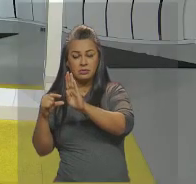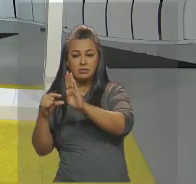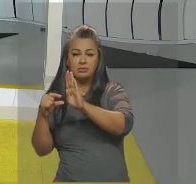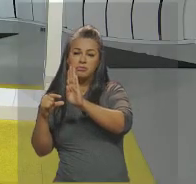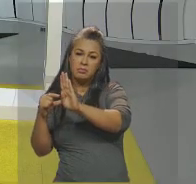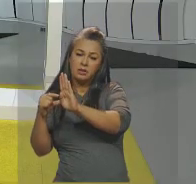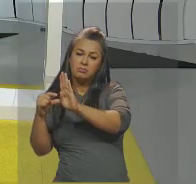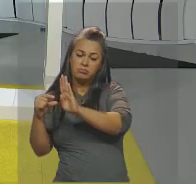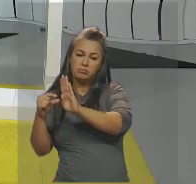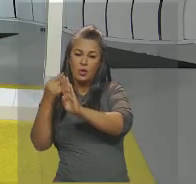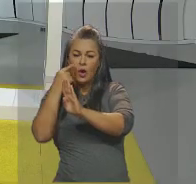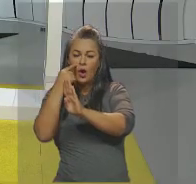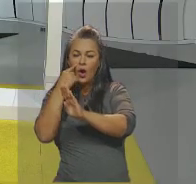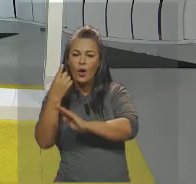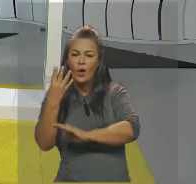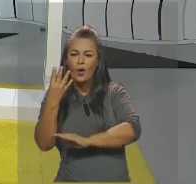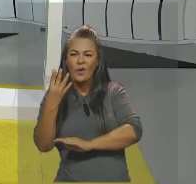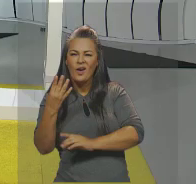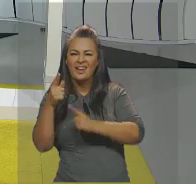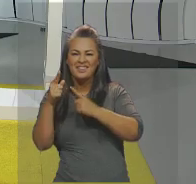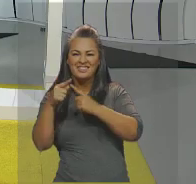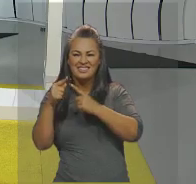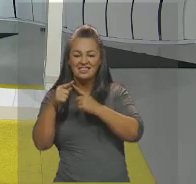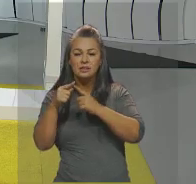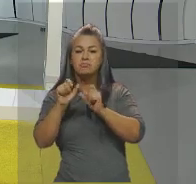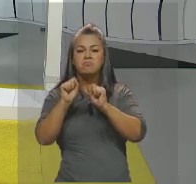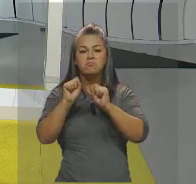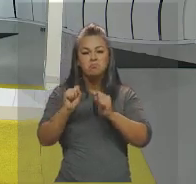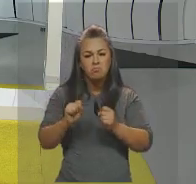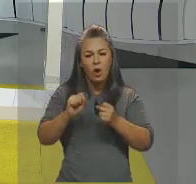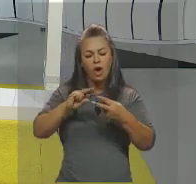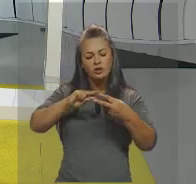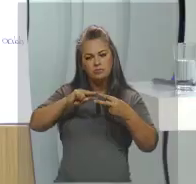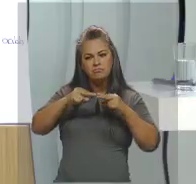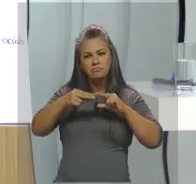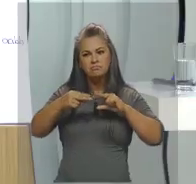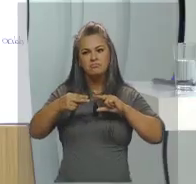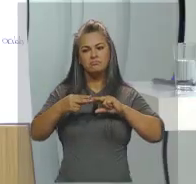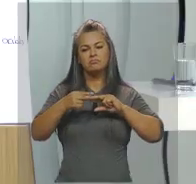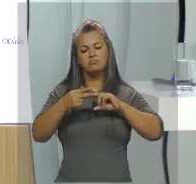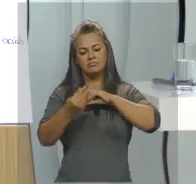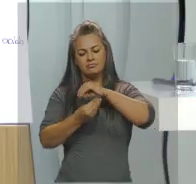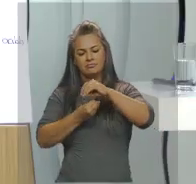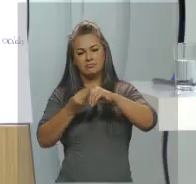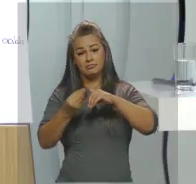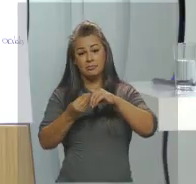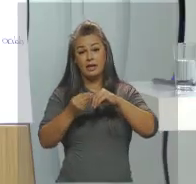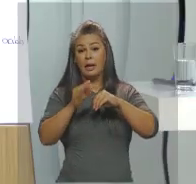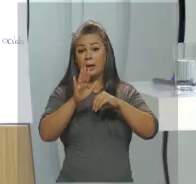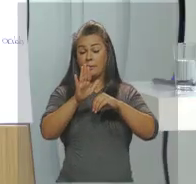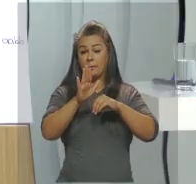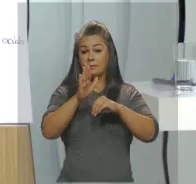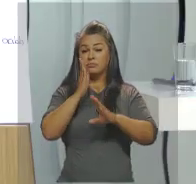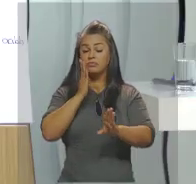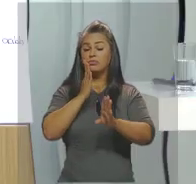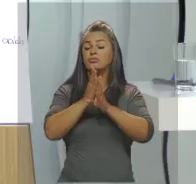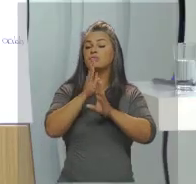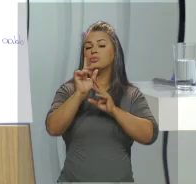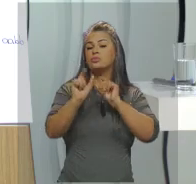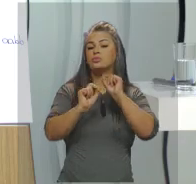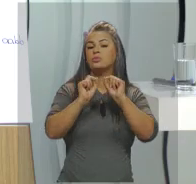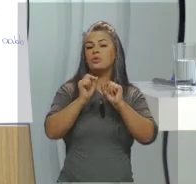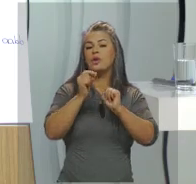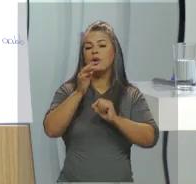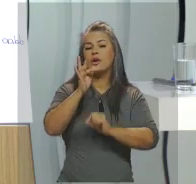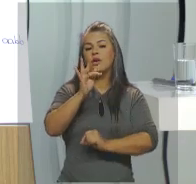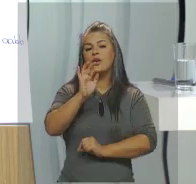4 genótipos possíveis do cruzamento. Reparem que, vamos agora descobrir o fenótipo. Se